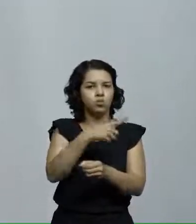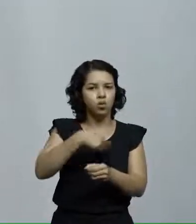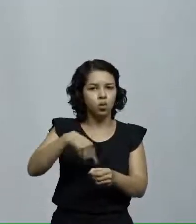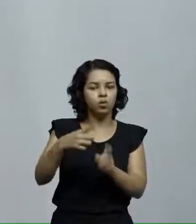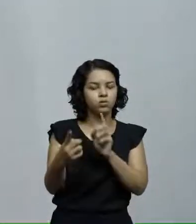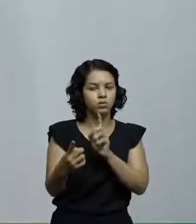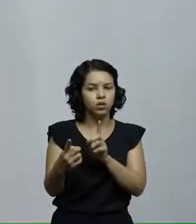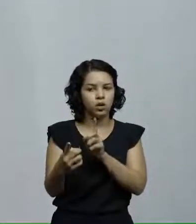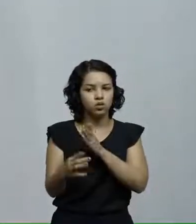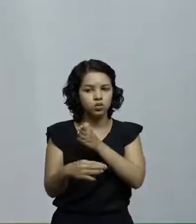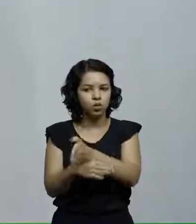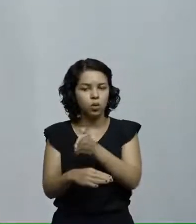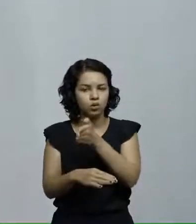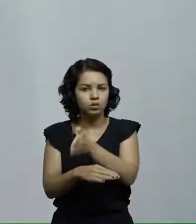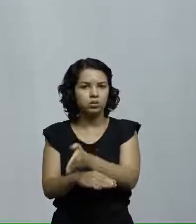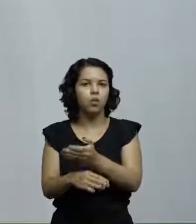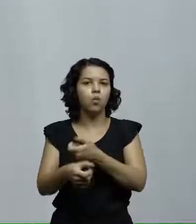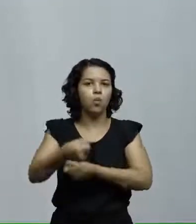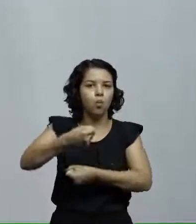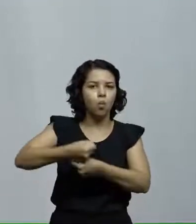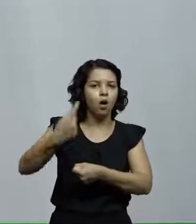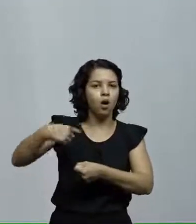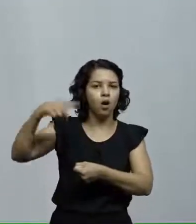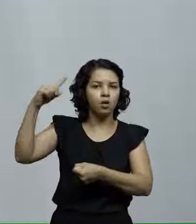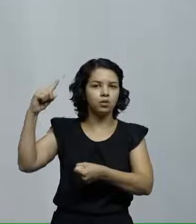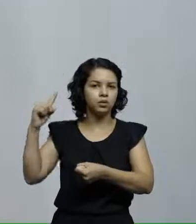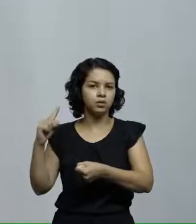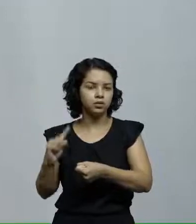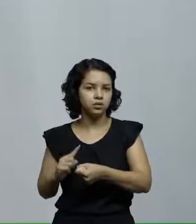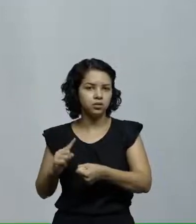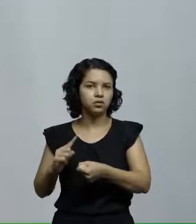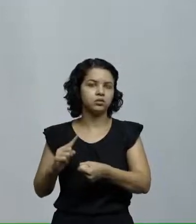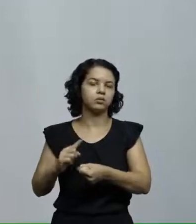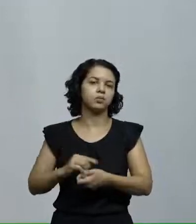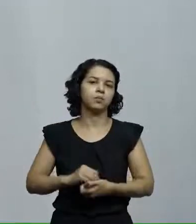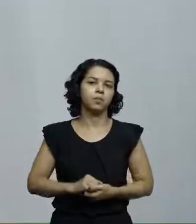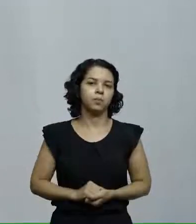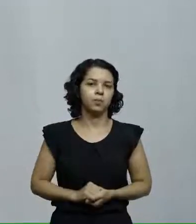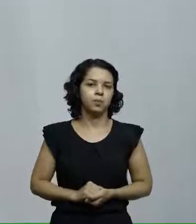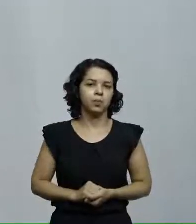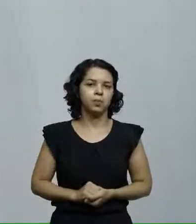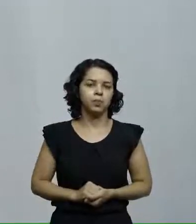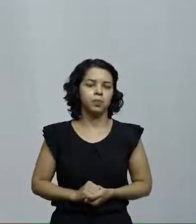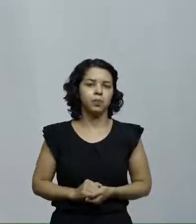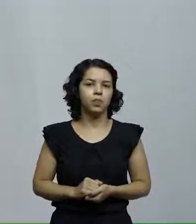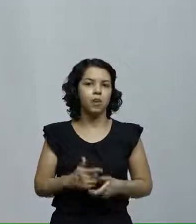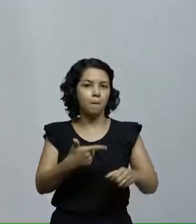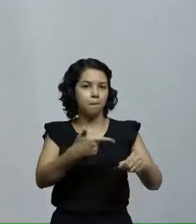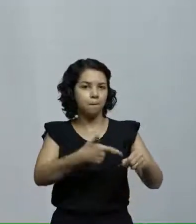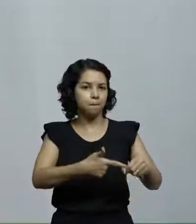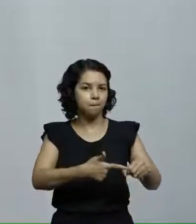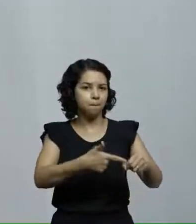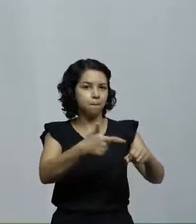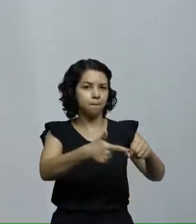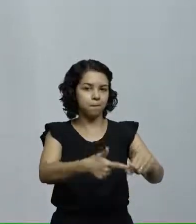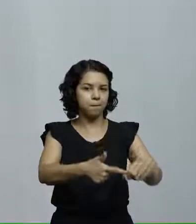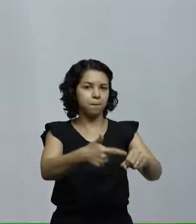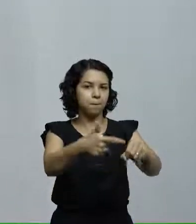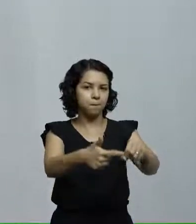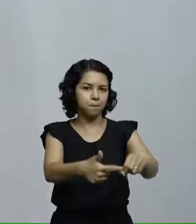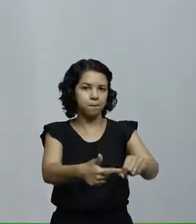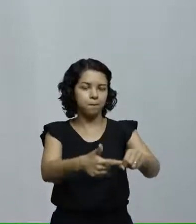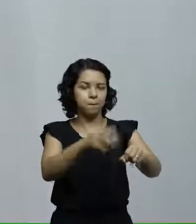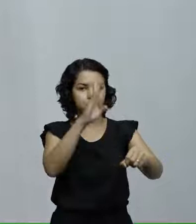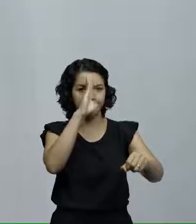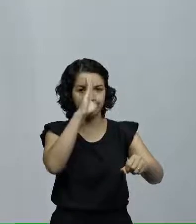passado, no tocante aos postos de combustíveis, que é uma prioridade do